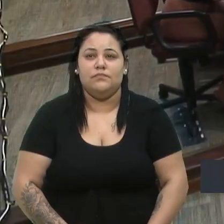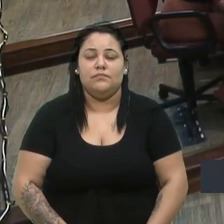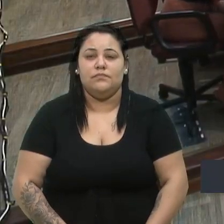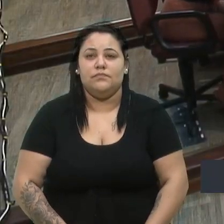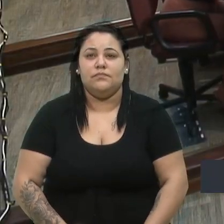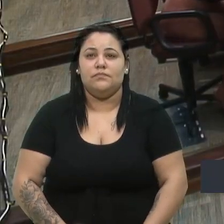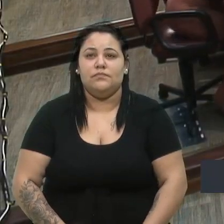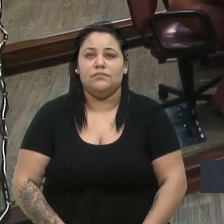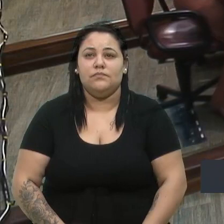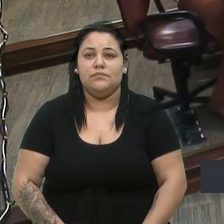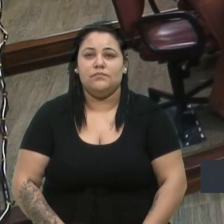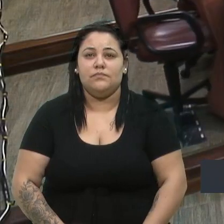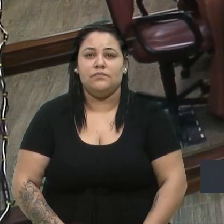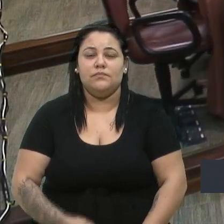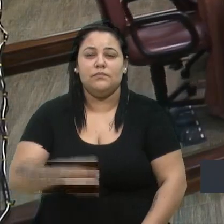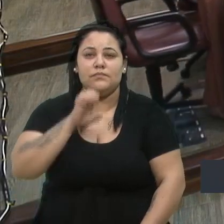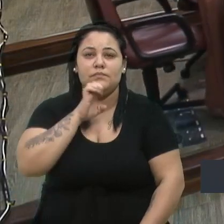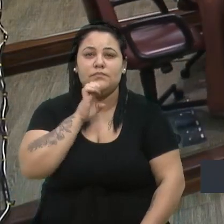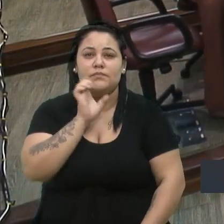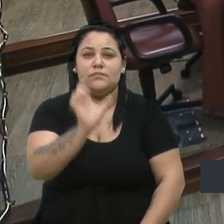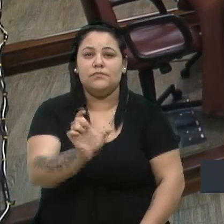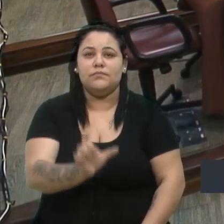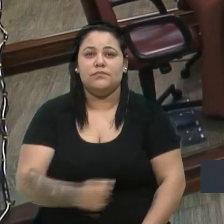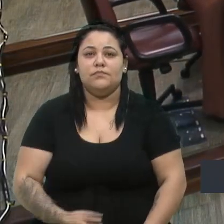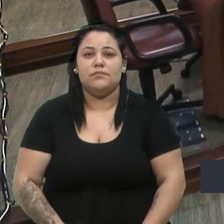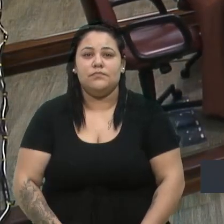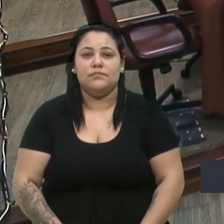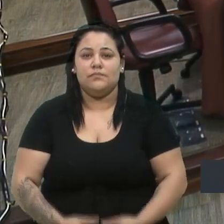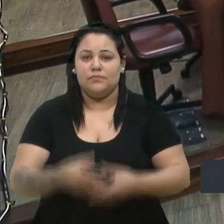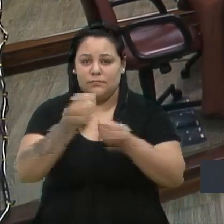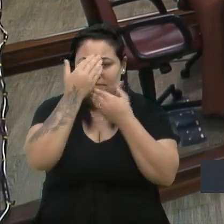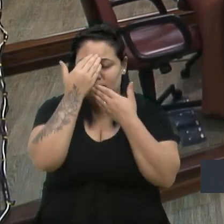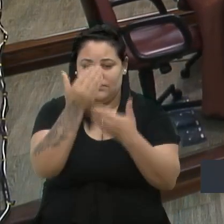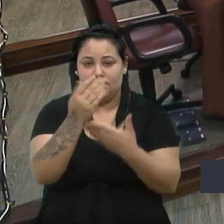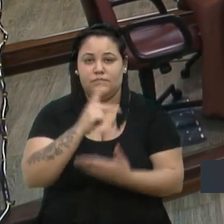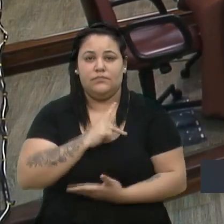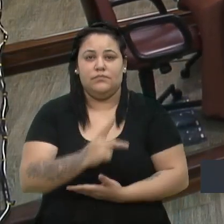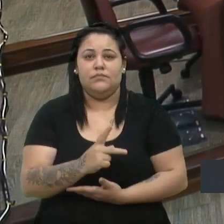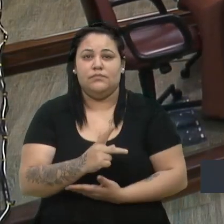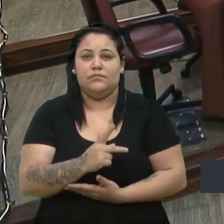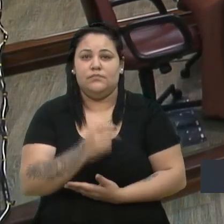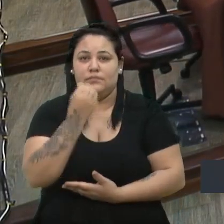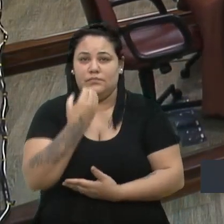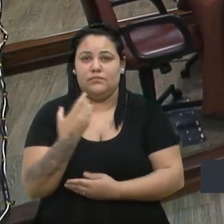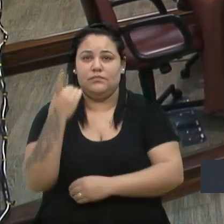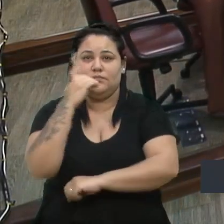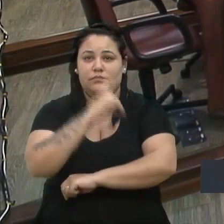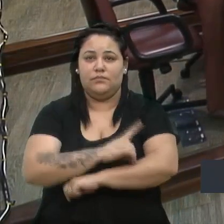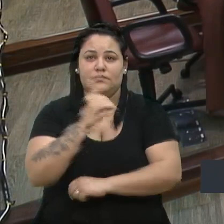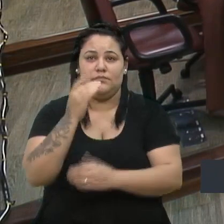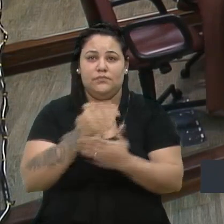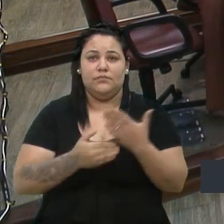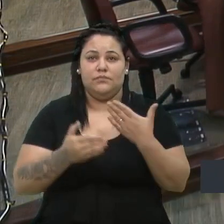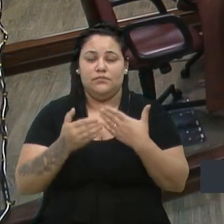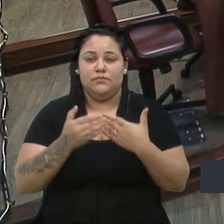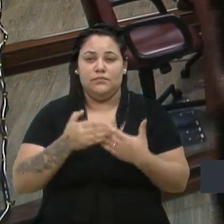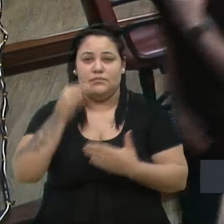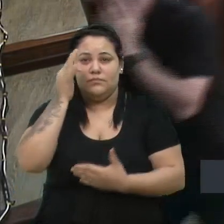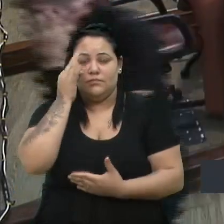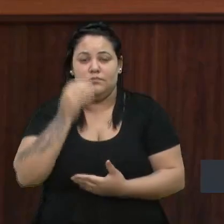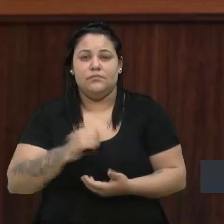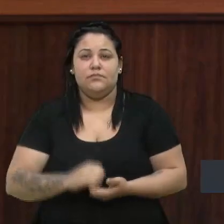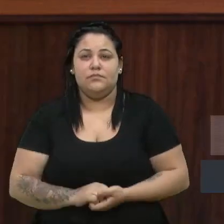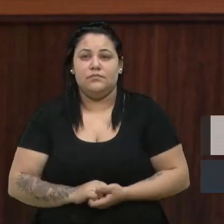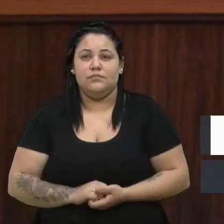Então é eu. Com a palavra, Estela. Muito obrigado, senhor presidente. Bom dia a todas e a todos.